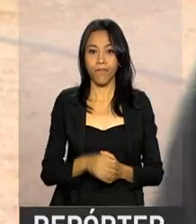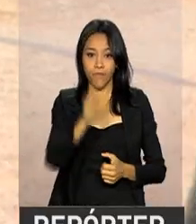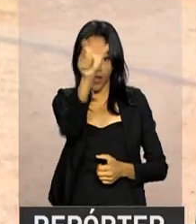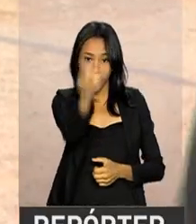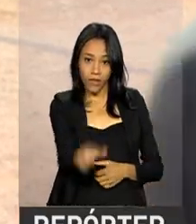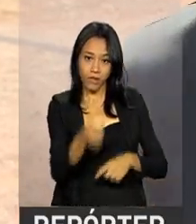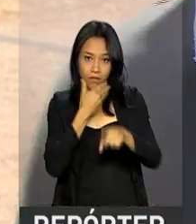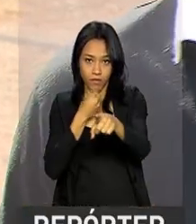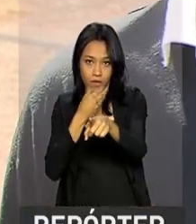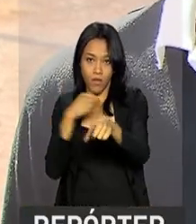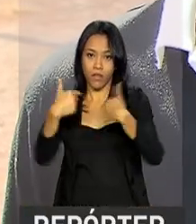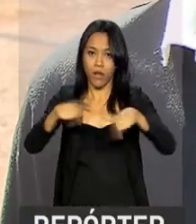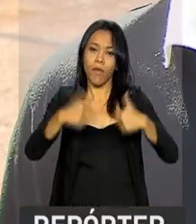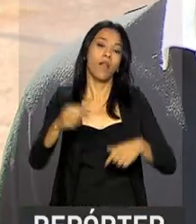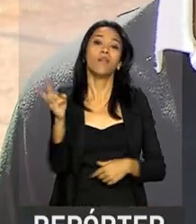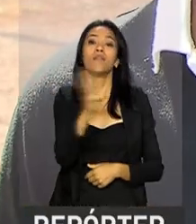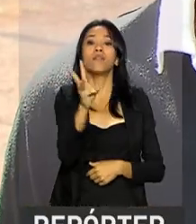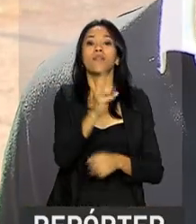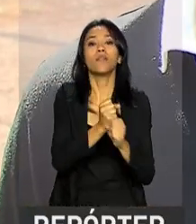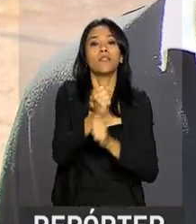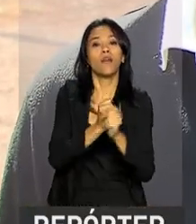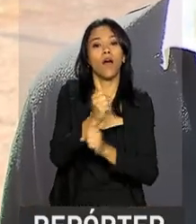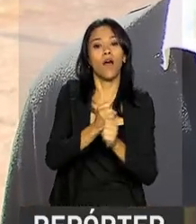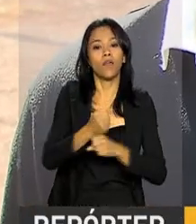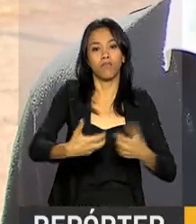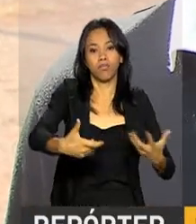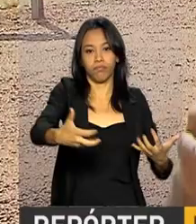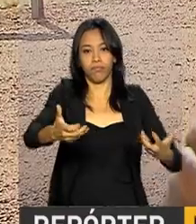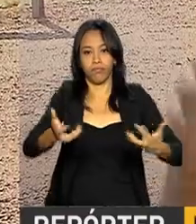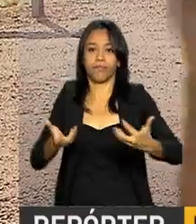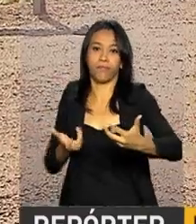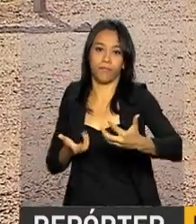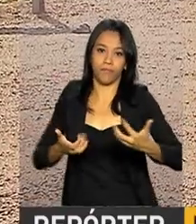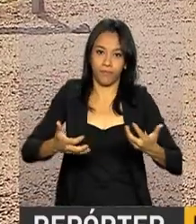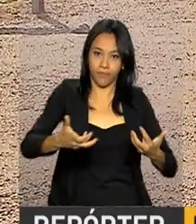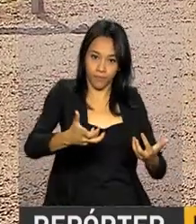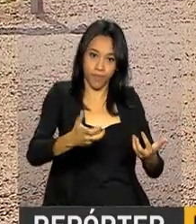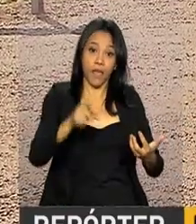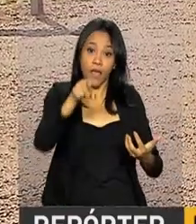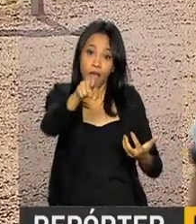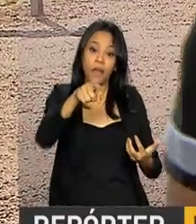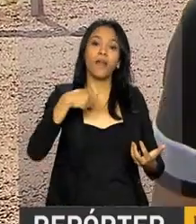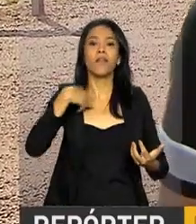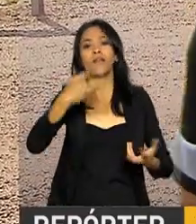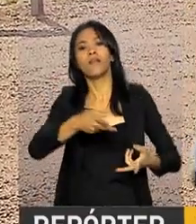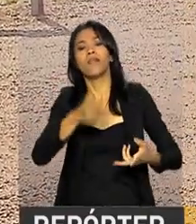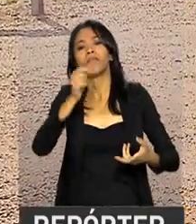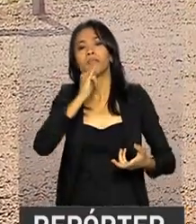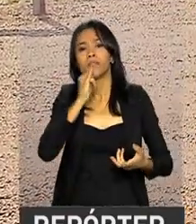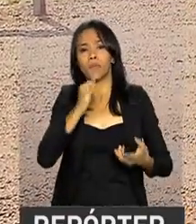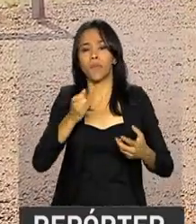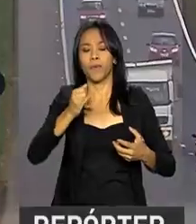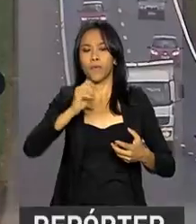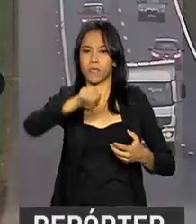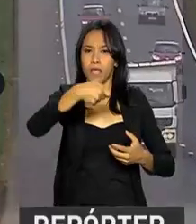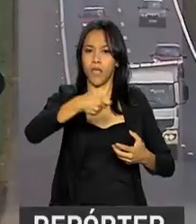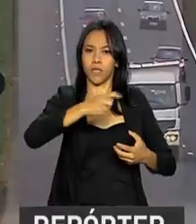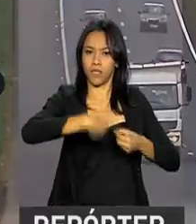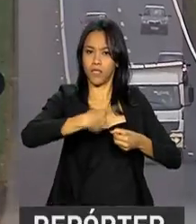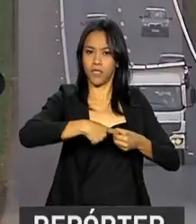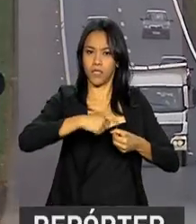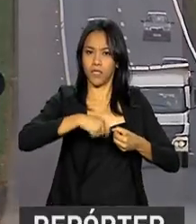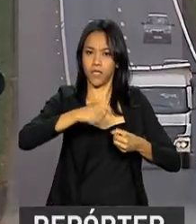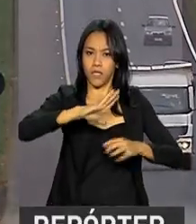bené trabalha há 33 anos atrás do volante de um caminhão atualmente faz fretes em águas lindas de goiás cidade